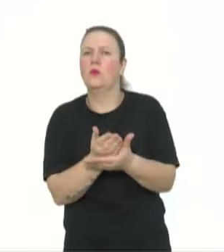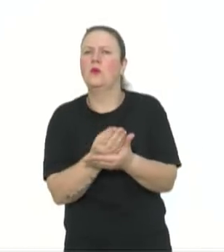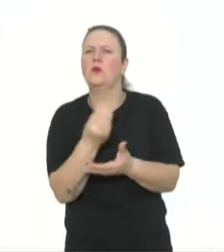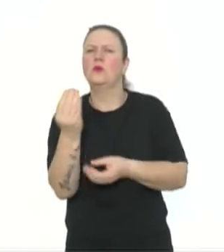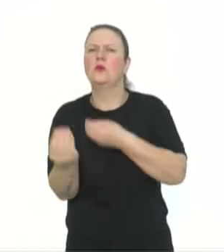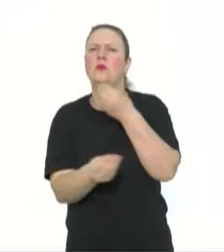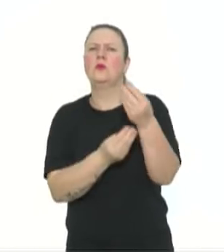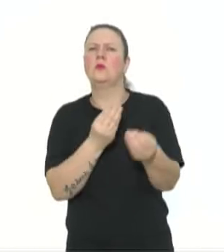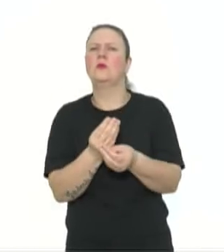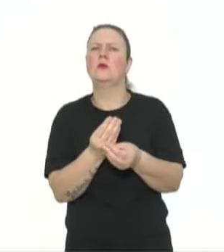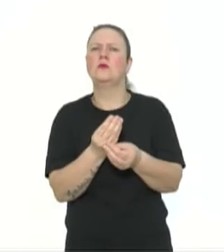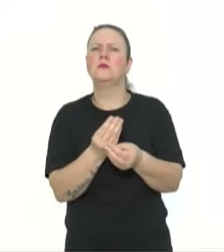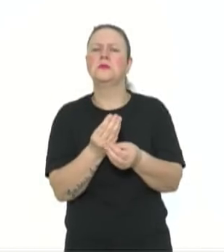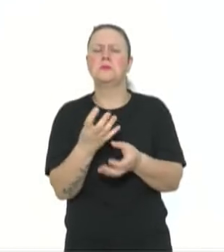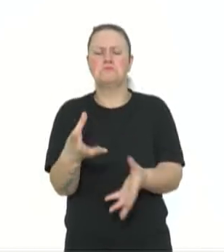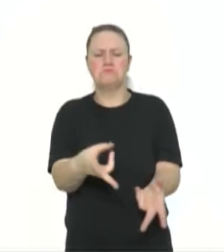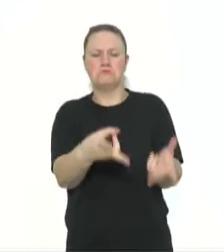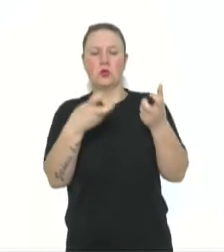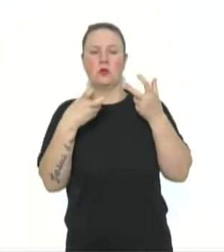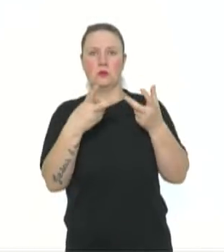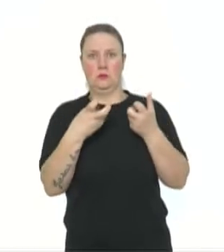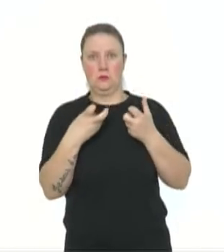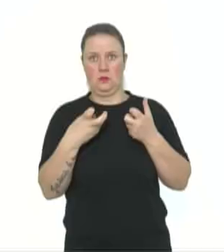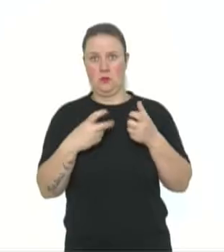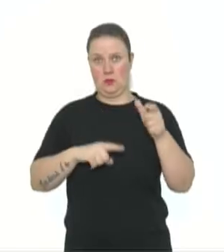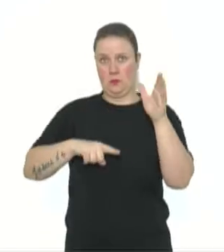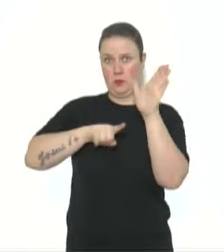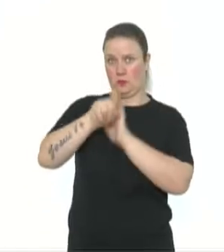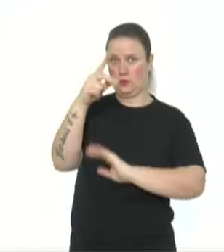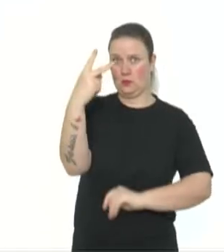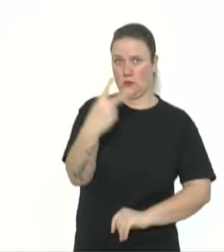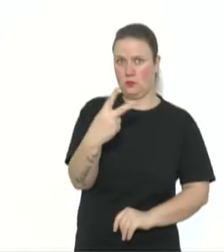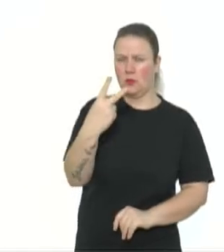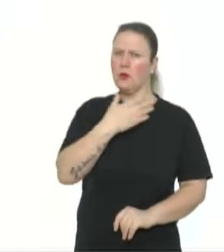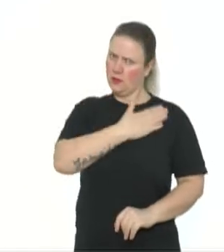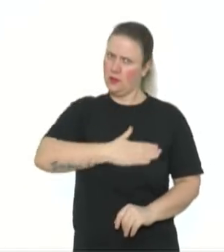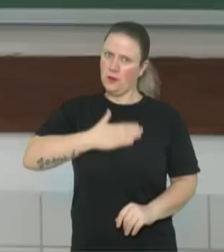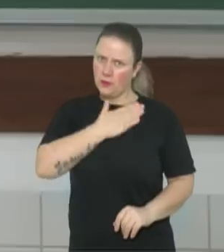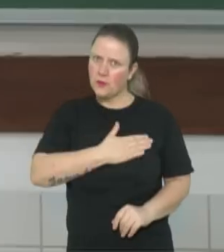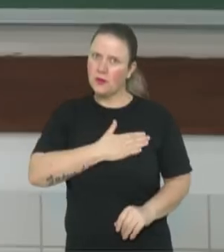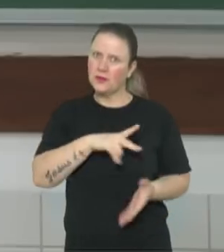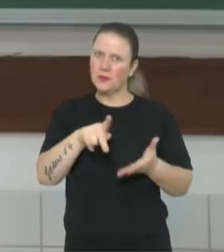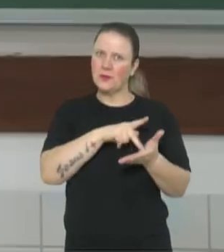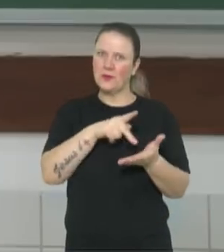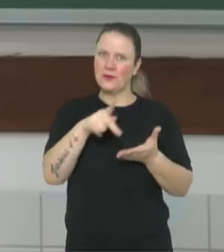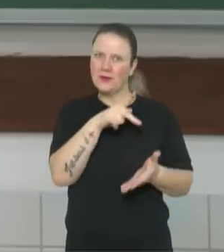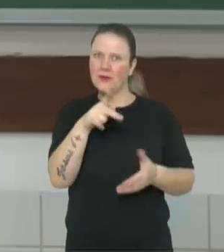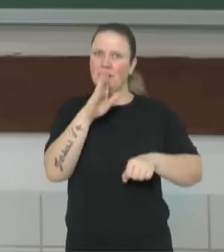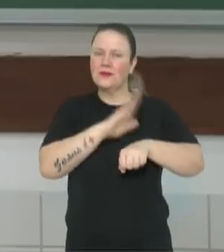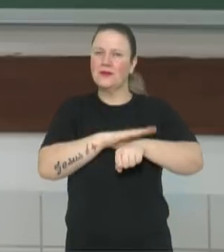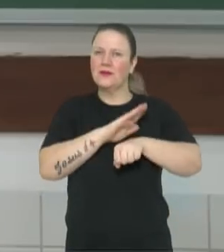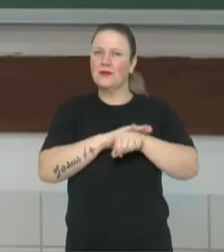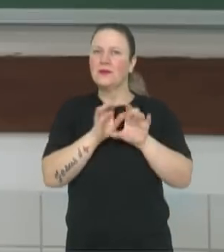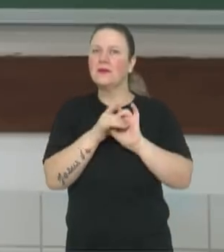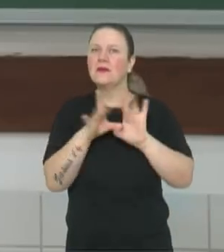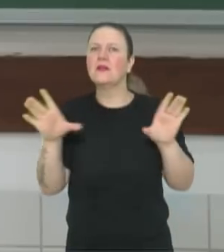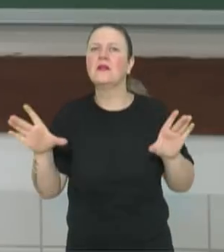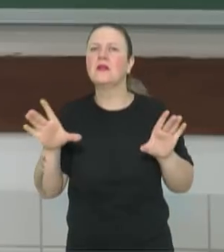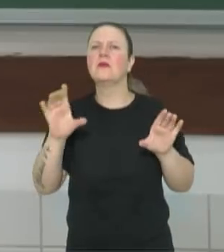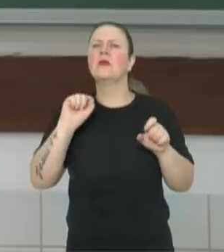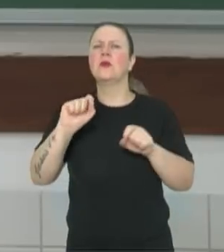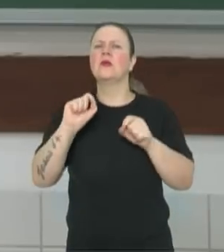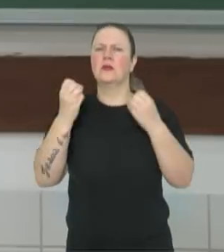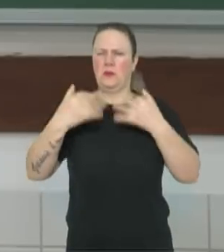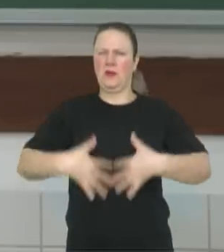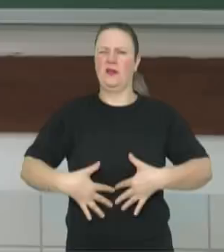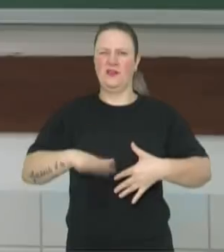você define o que é um poema. E você gosta de poemas? Já escreveu algum? Então, vou dar um tempinho para que você me defina o que é um